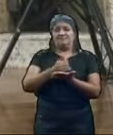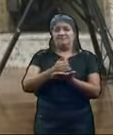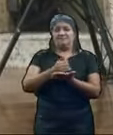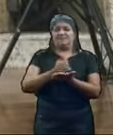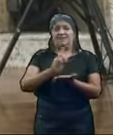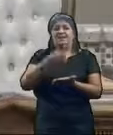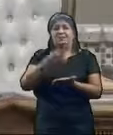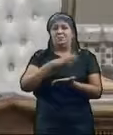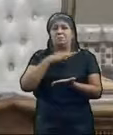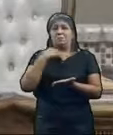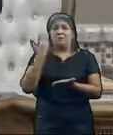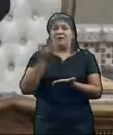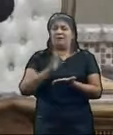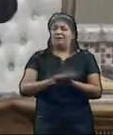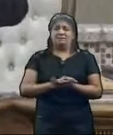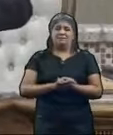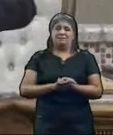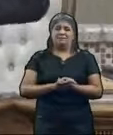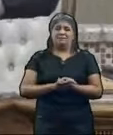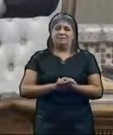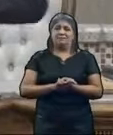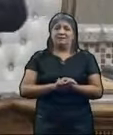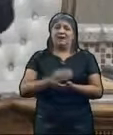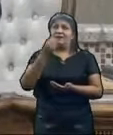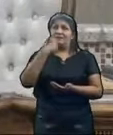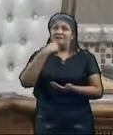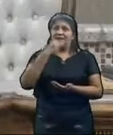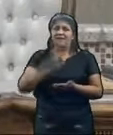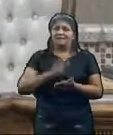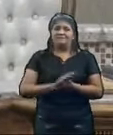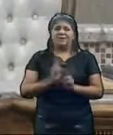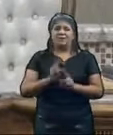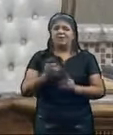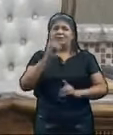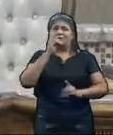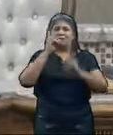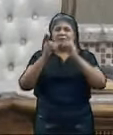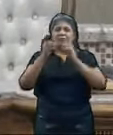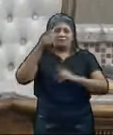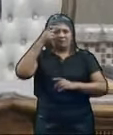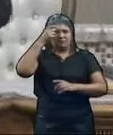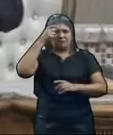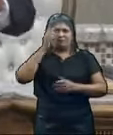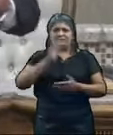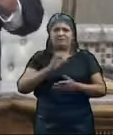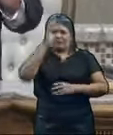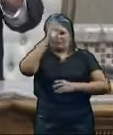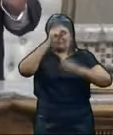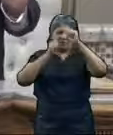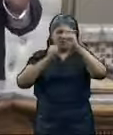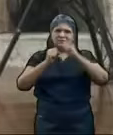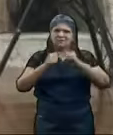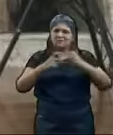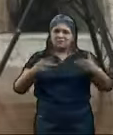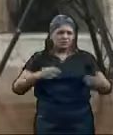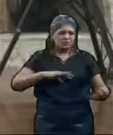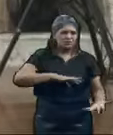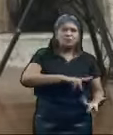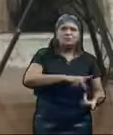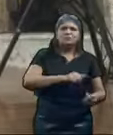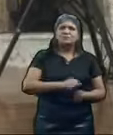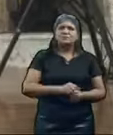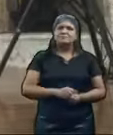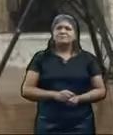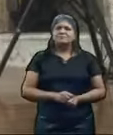violência desastre a série de coisas mas aqui tá falando doutrinas de demônios o ensinamentos